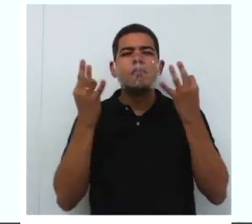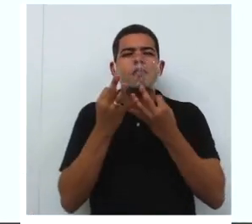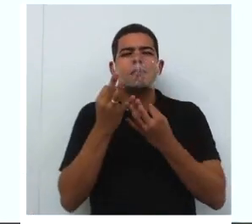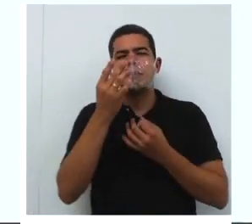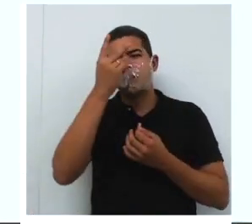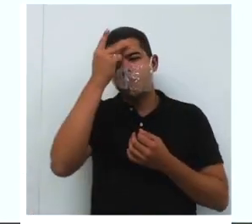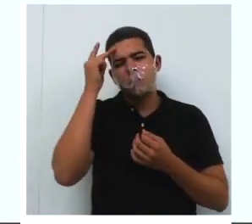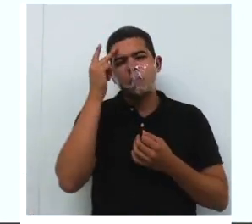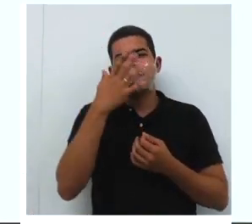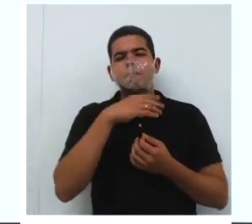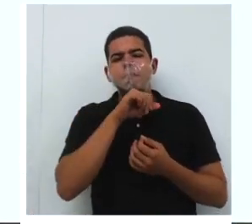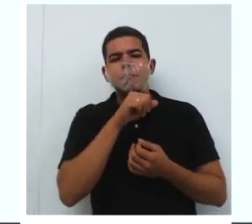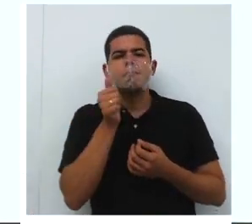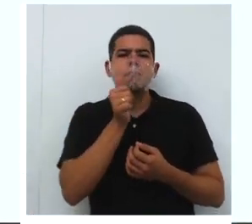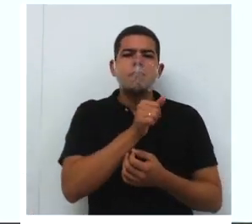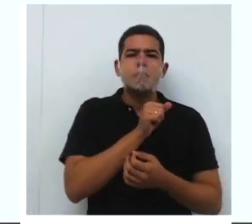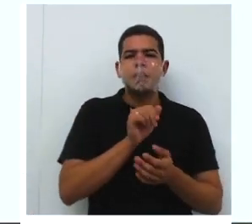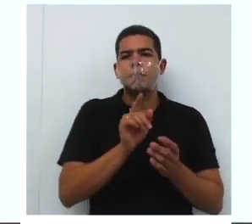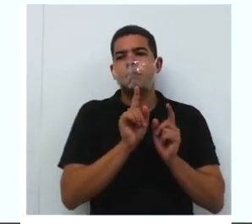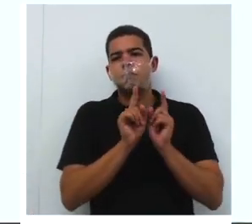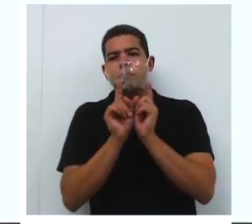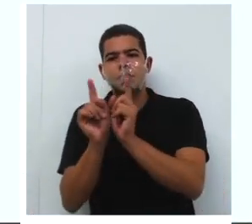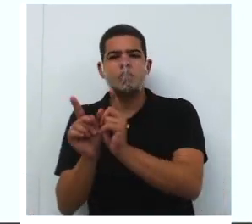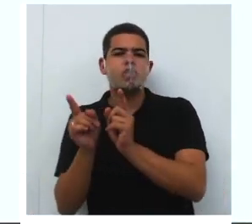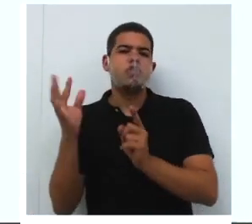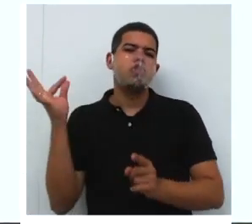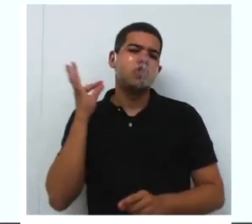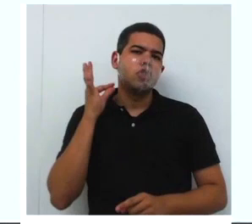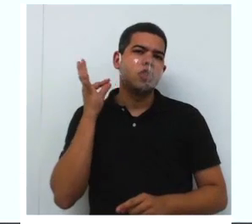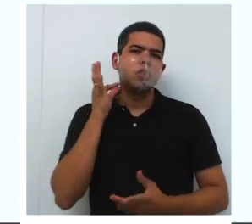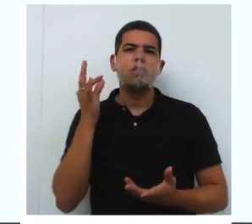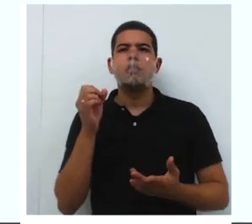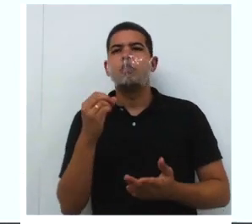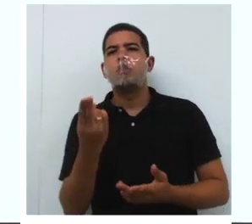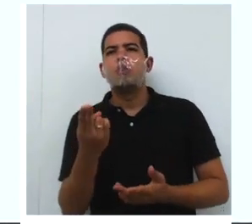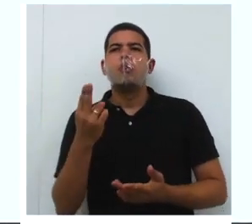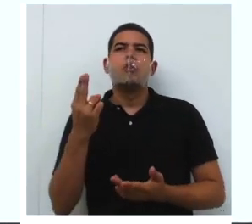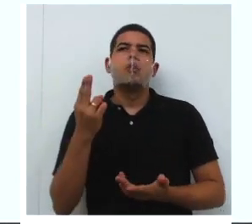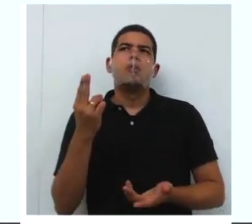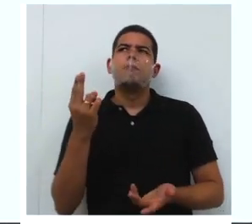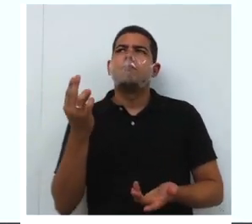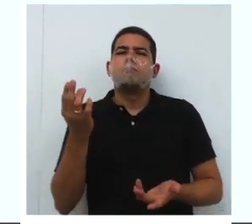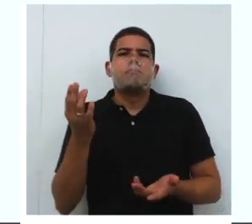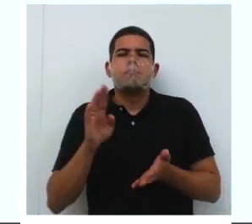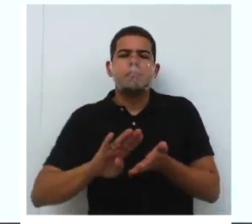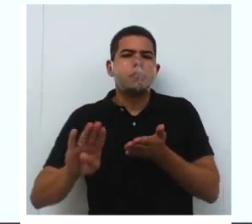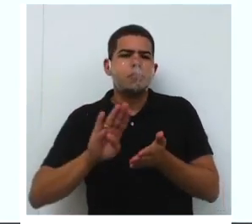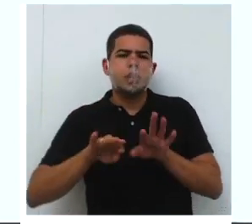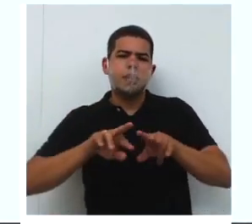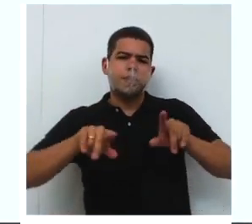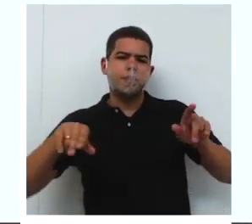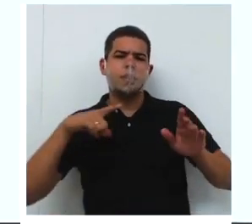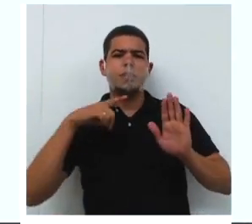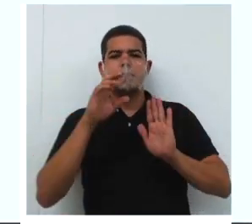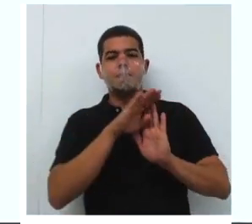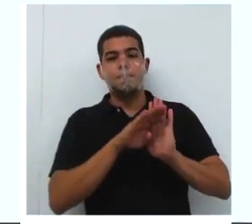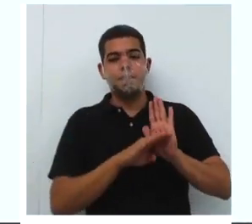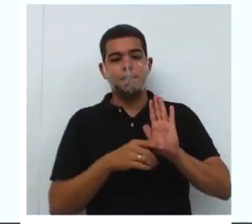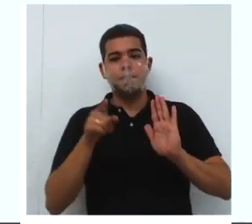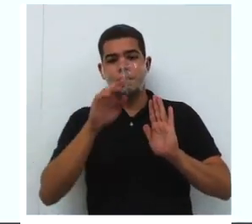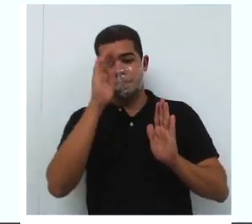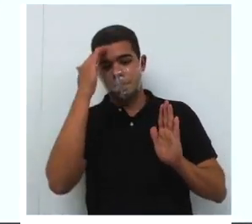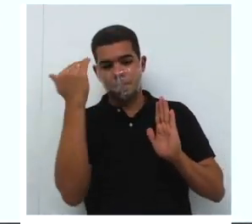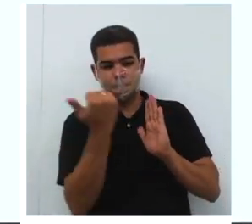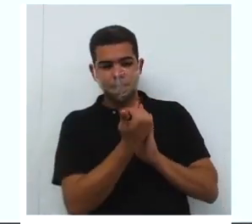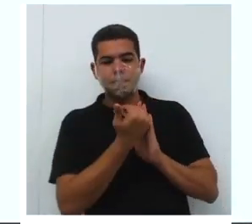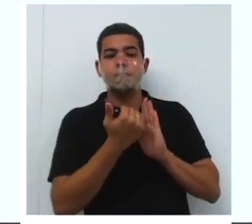ou mãe, a uma casa lotérica ou um banco, e você vê que tem uma burocracia, quer dizer, uma série de procedimentos que você vai